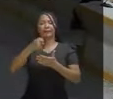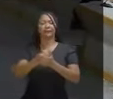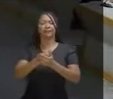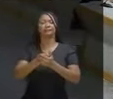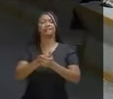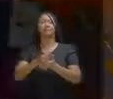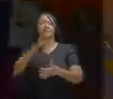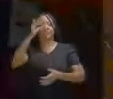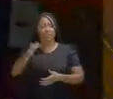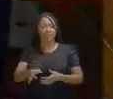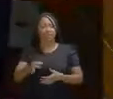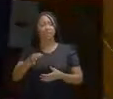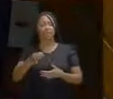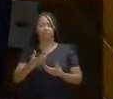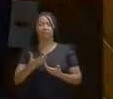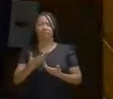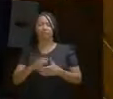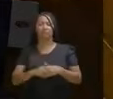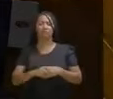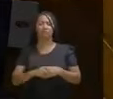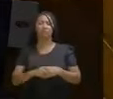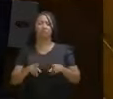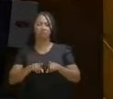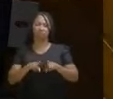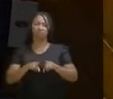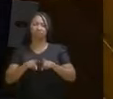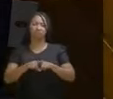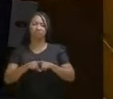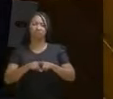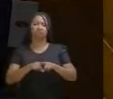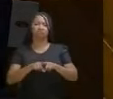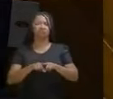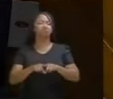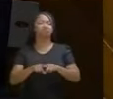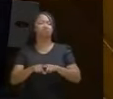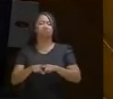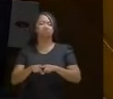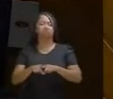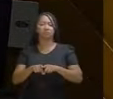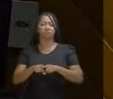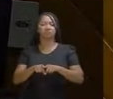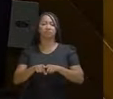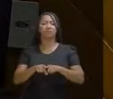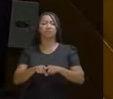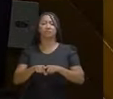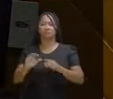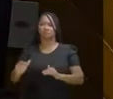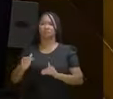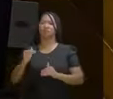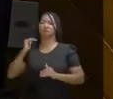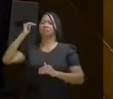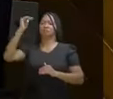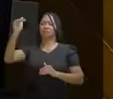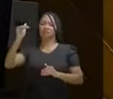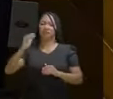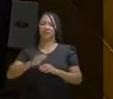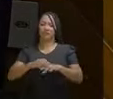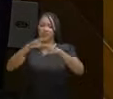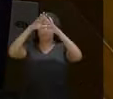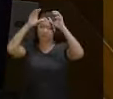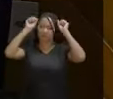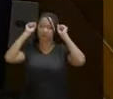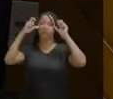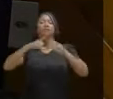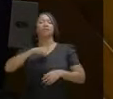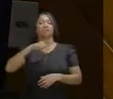estava devidamente fundamentada e em conformidade com o entendimento Foco no juiz Divaldo Valente. Majoritário do tribunal. Inclusive, nós